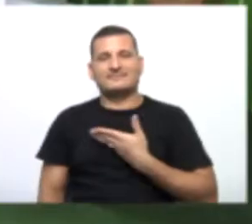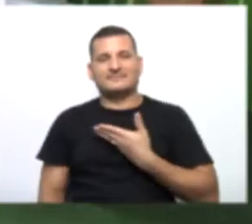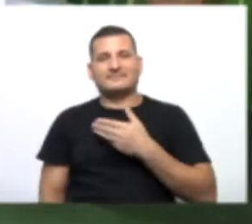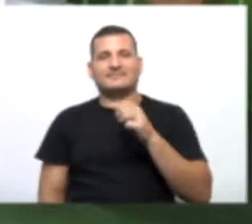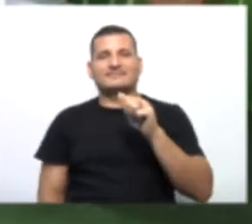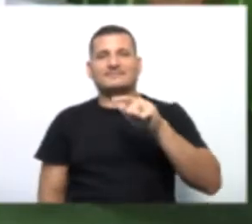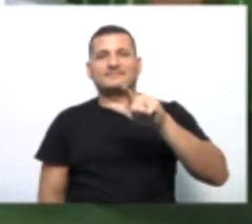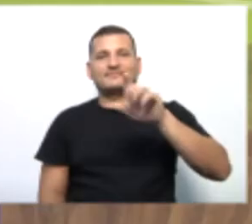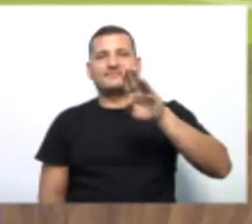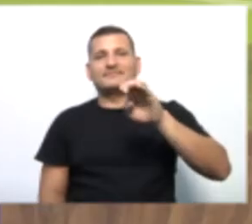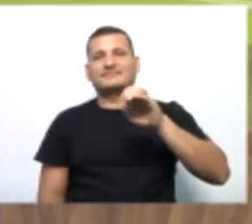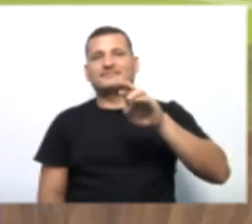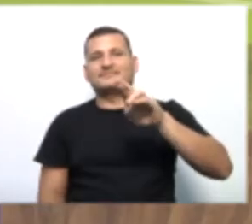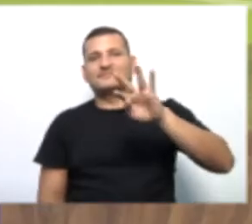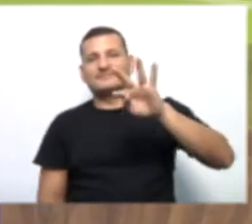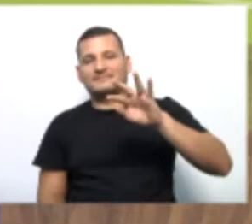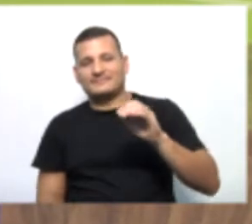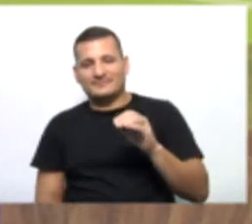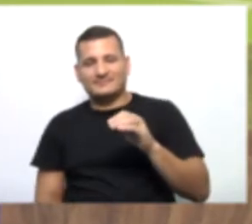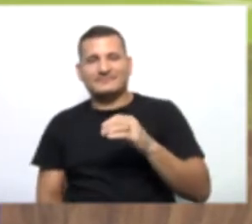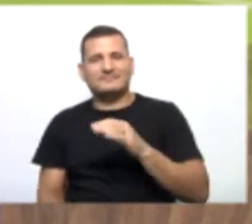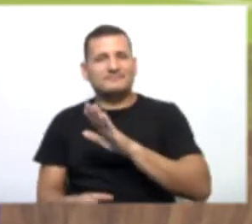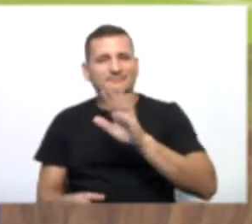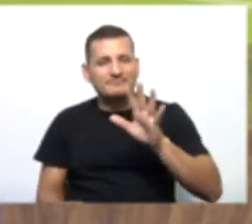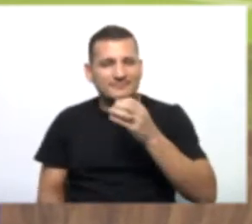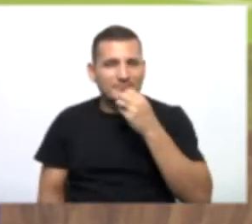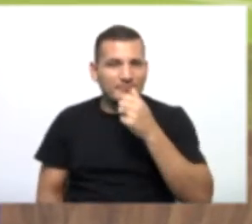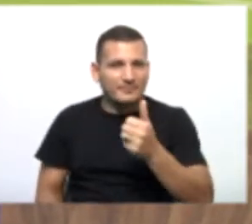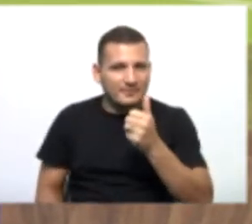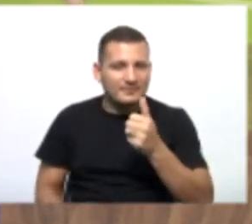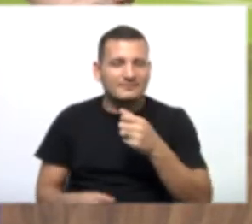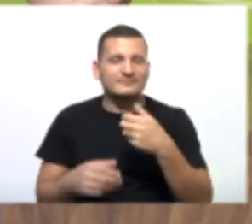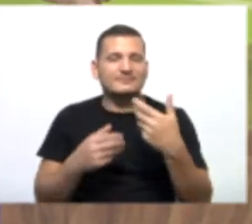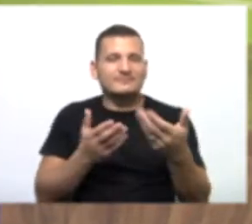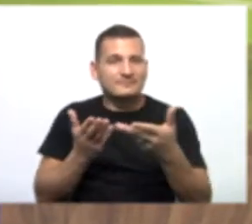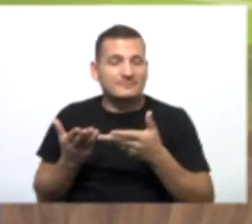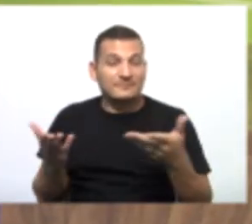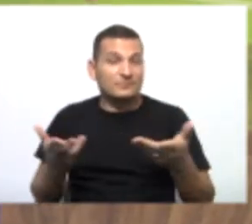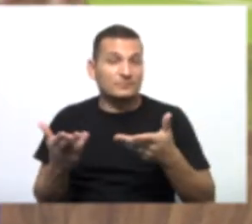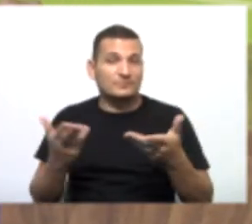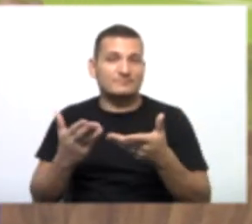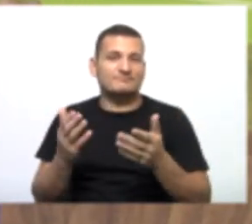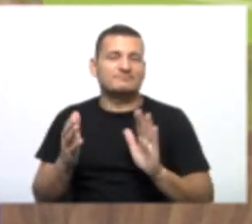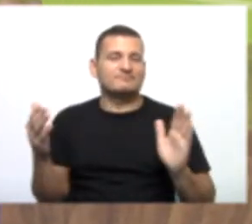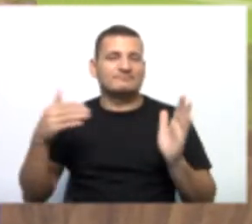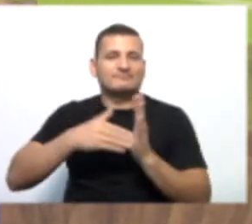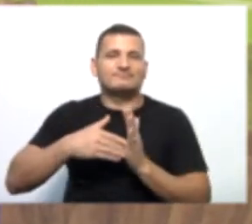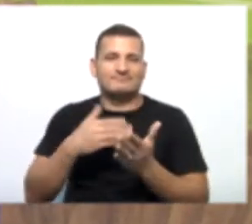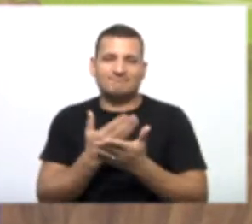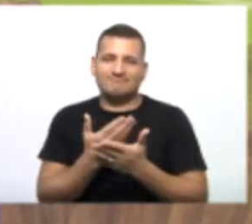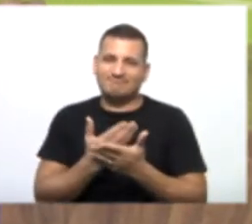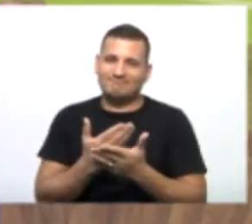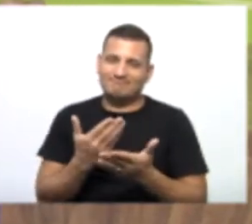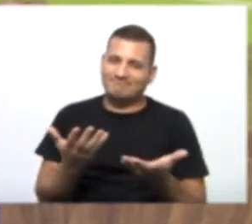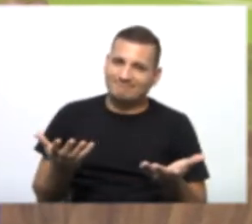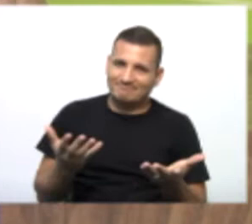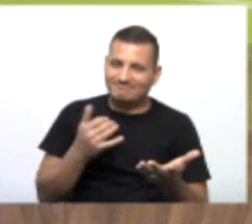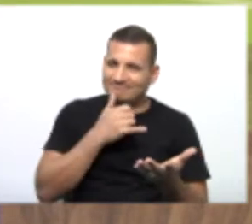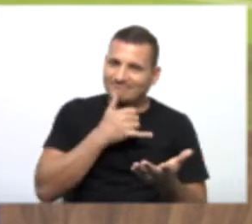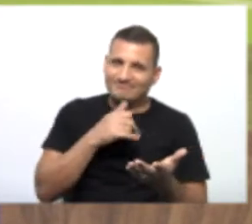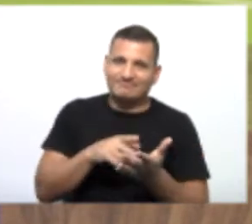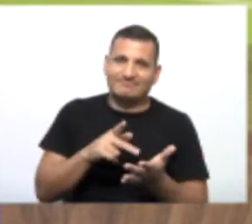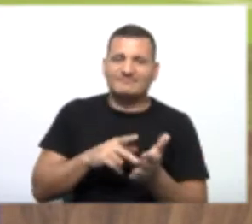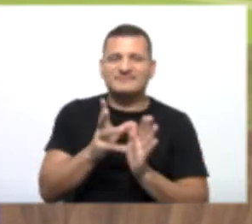Alberto. Tudo bem, meus queridos? Sejam bem-vindos à nossa última aula, né? Que pena, né? São tantos conteúdos,